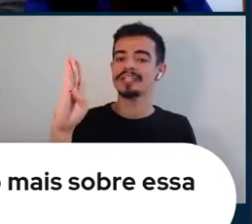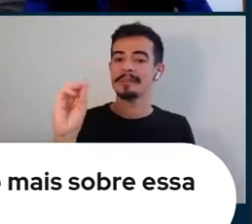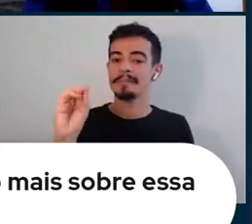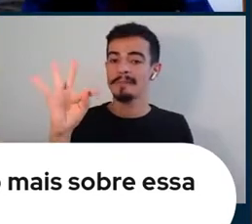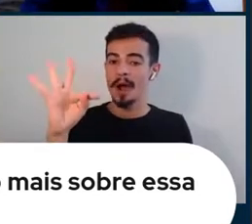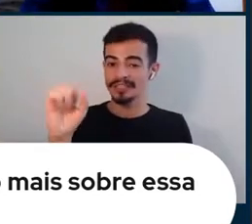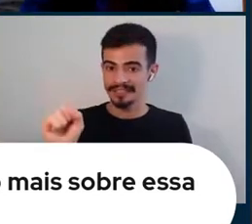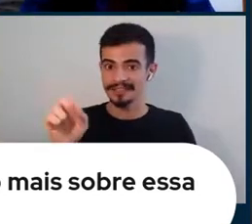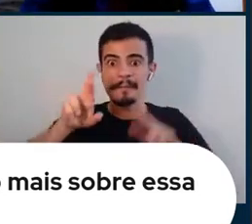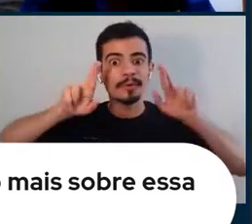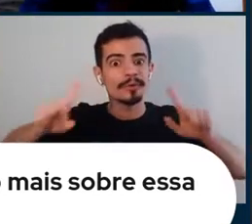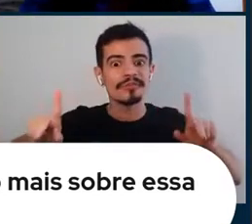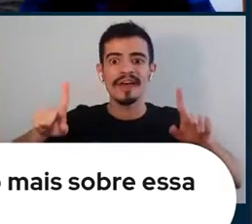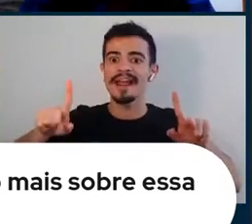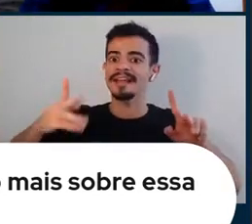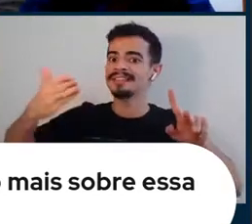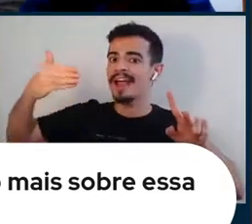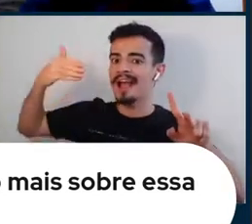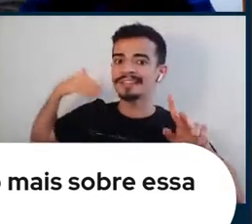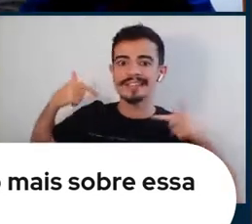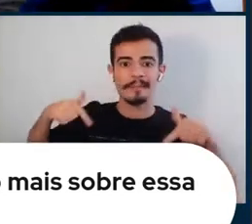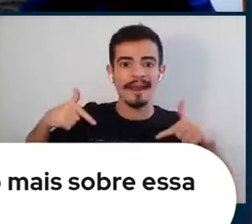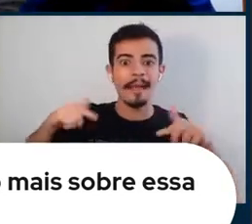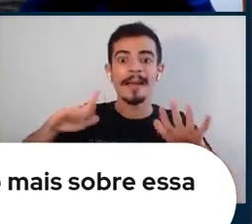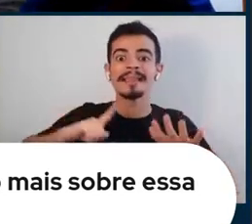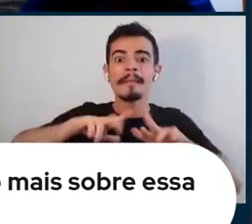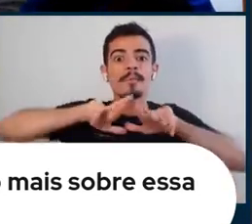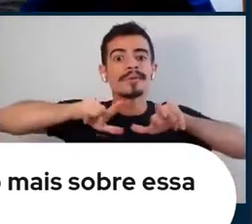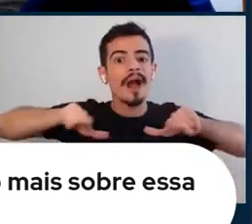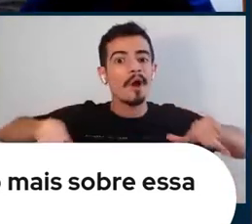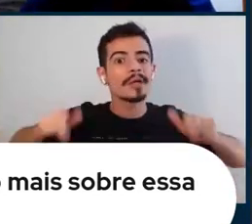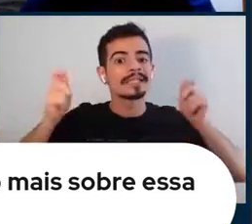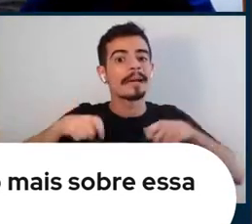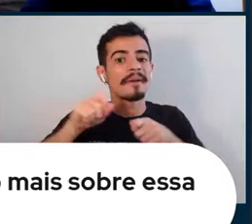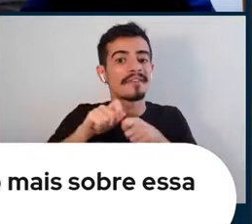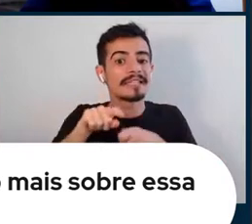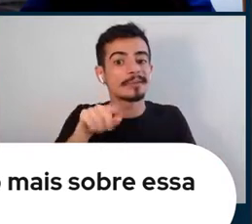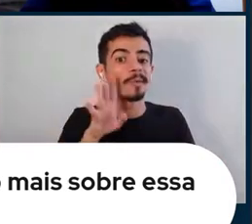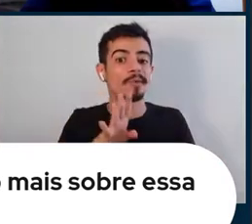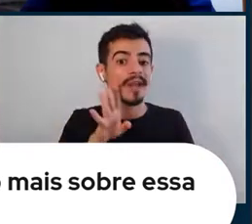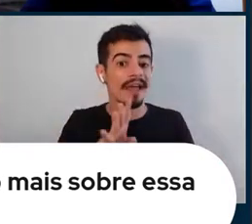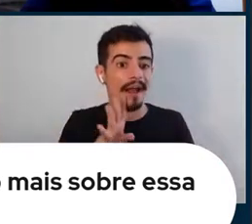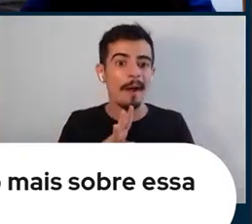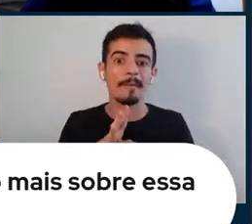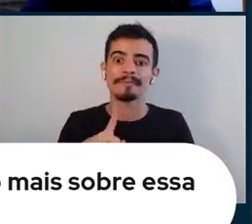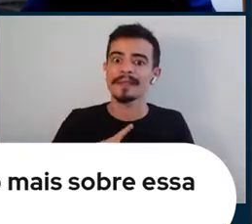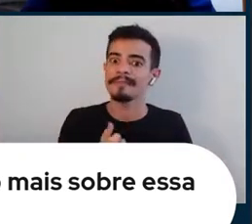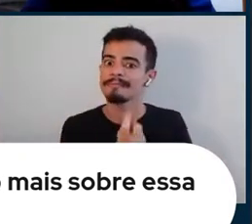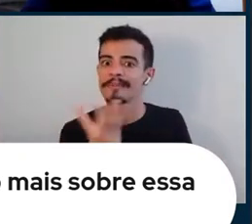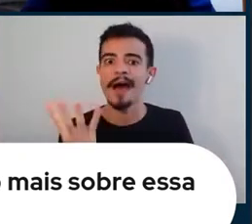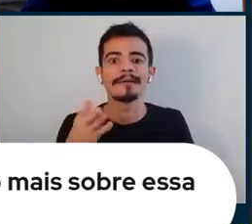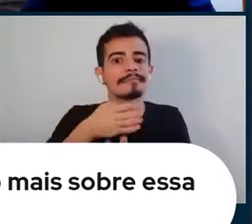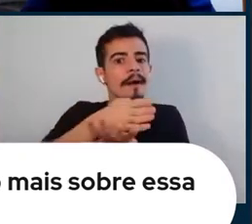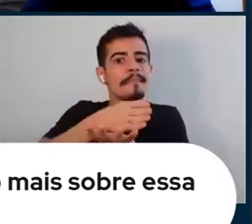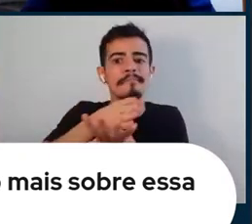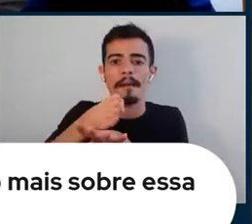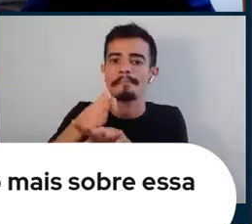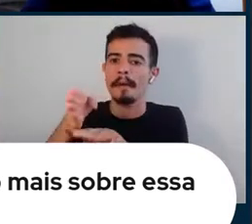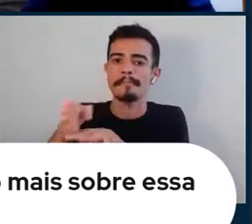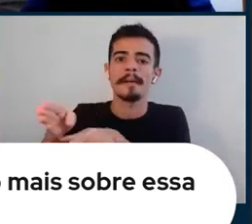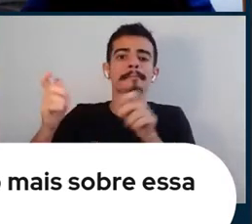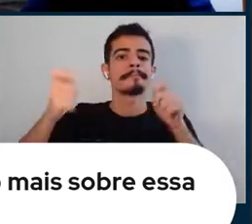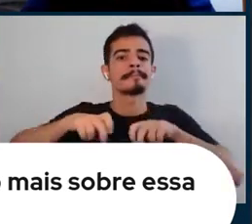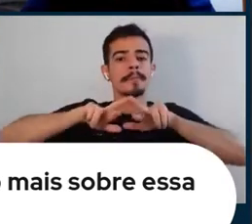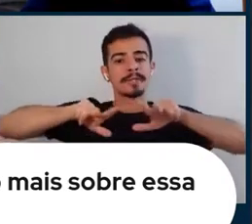que é assim, tem muita coisa para fazer. Isso é muito legal, porque você tem assim, 1 milhão de possibilidades de. Não só